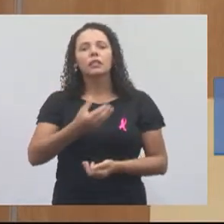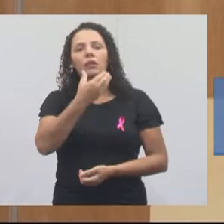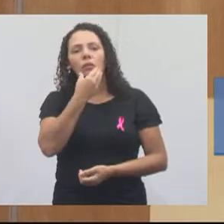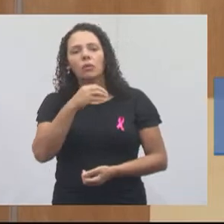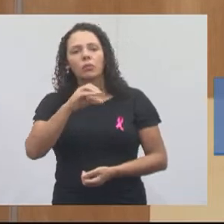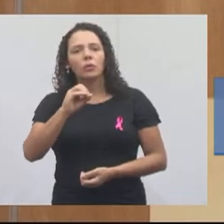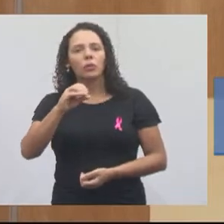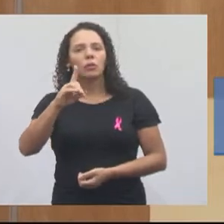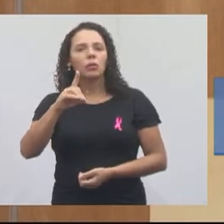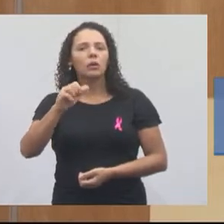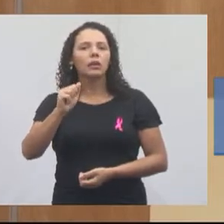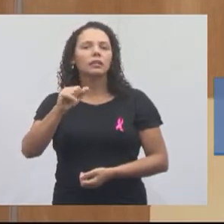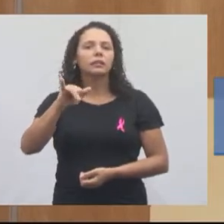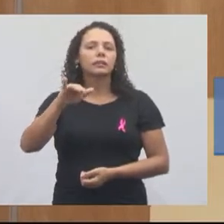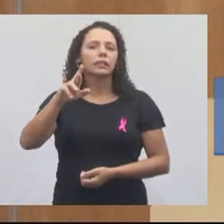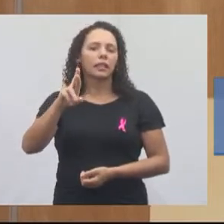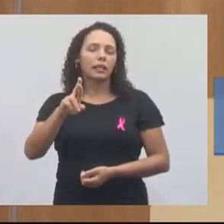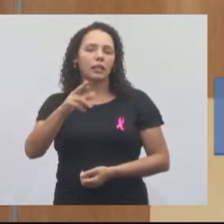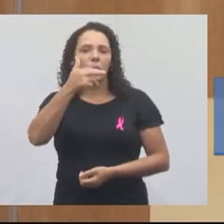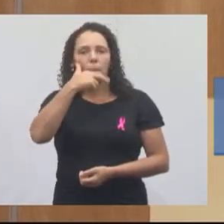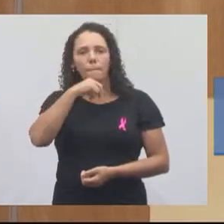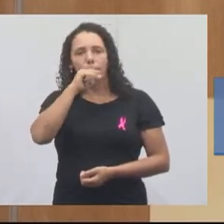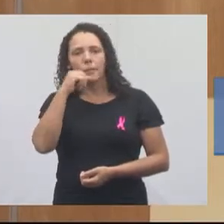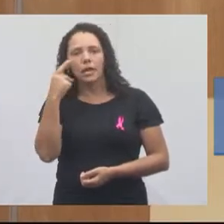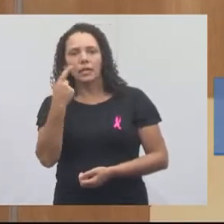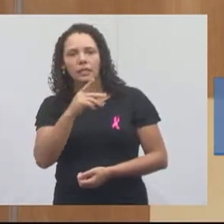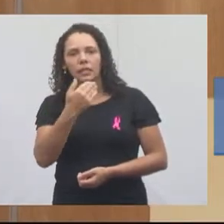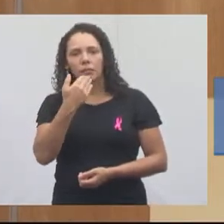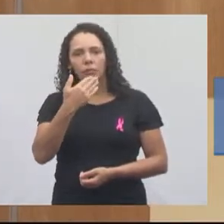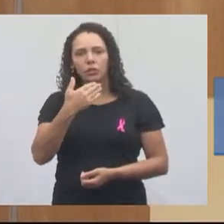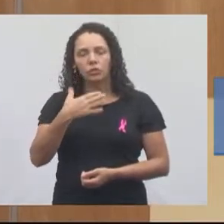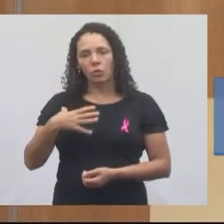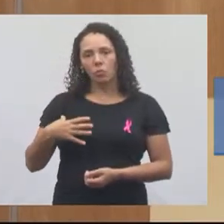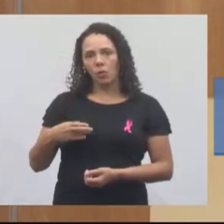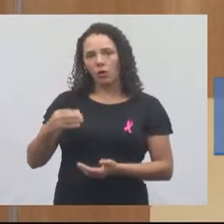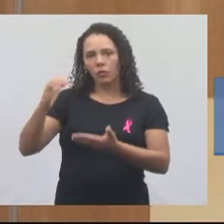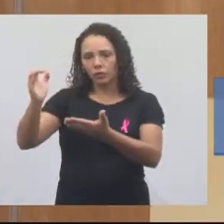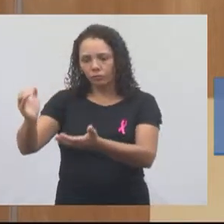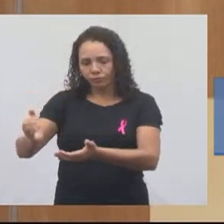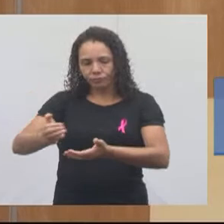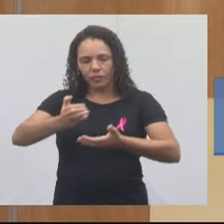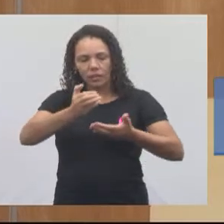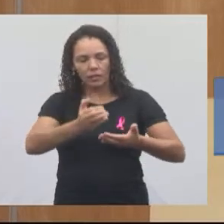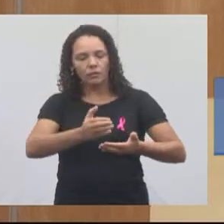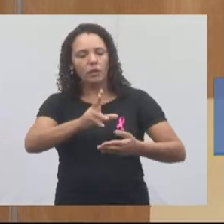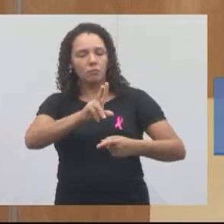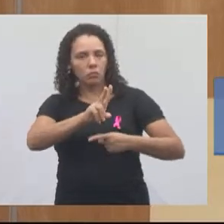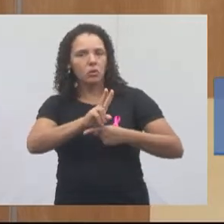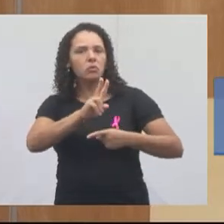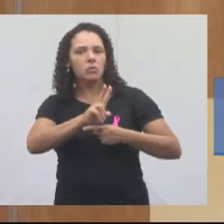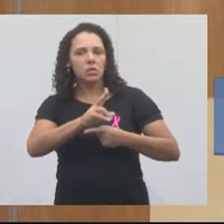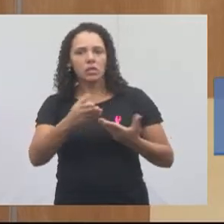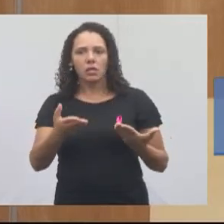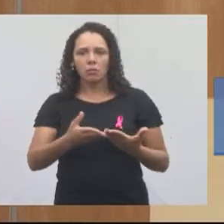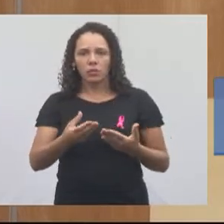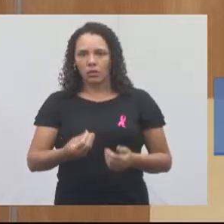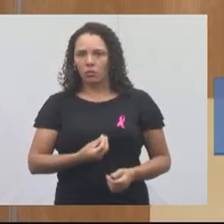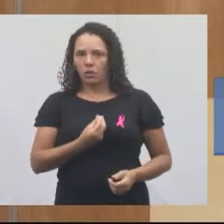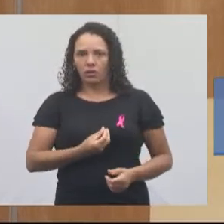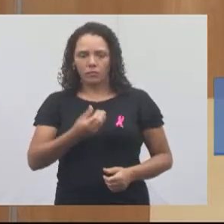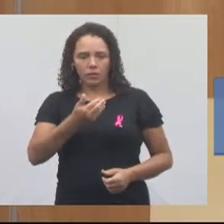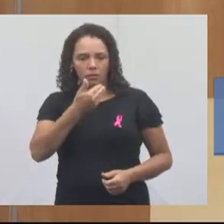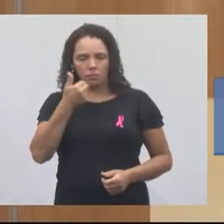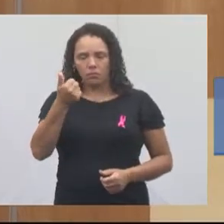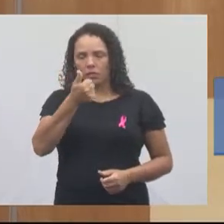dele, o Odair pai, pediu para levar o filho para lá, levei o filho lá nessa casa, foi cuidado, hoje está trabalhando,